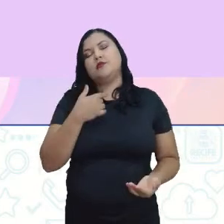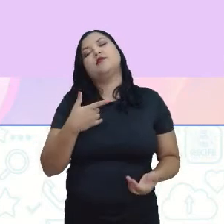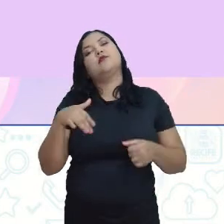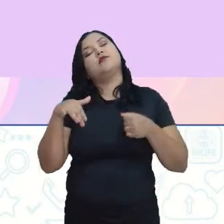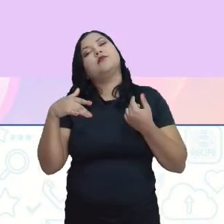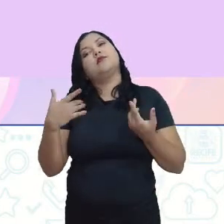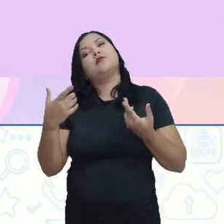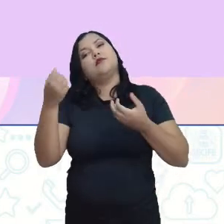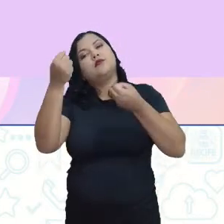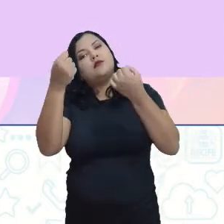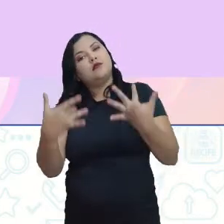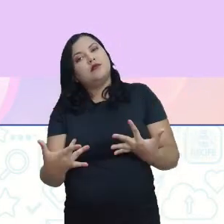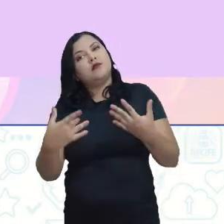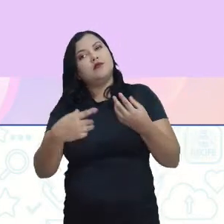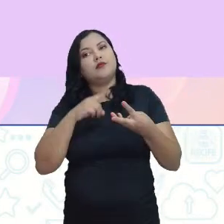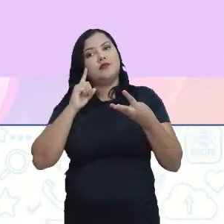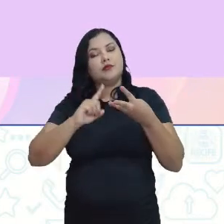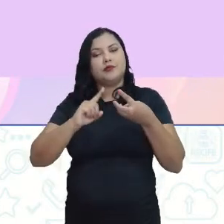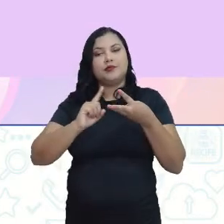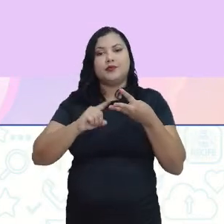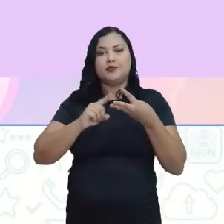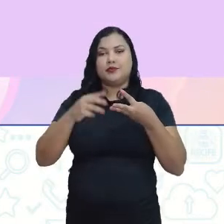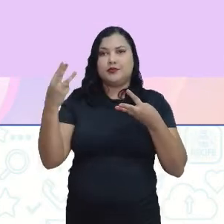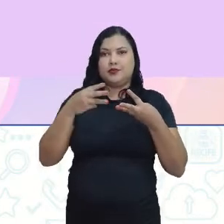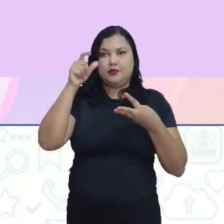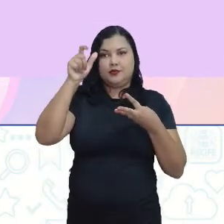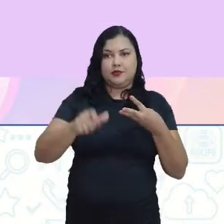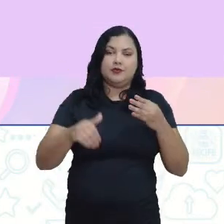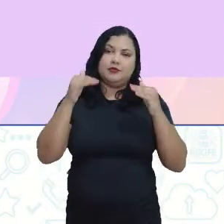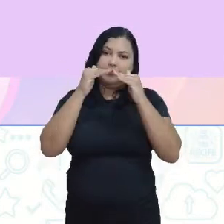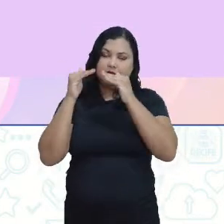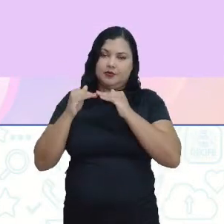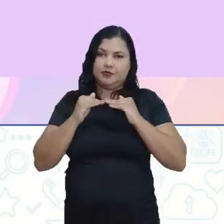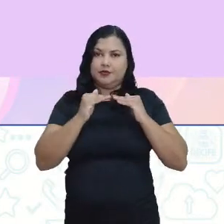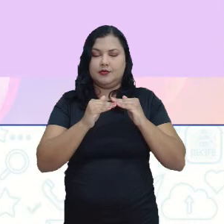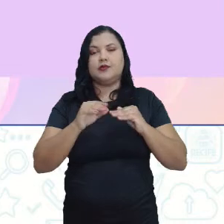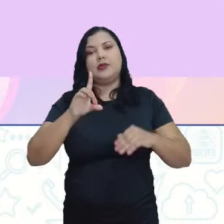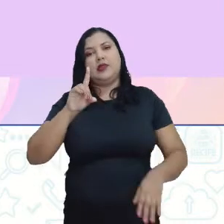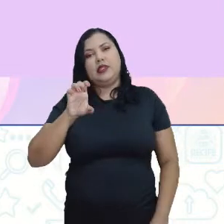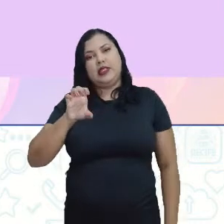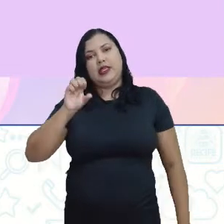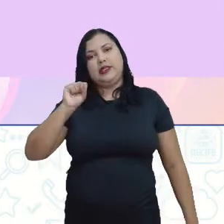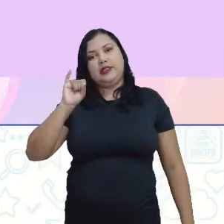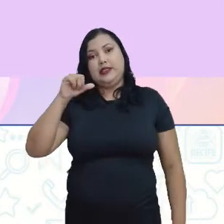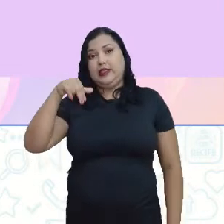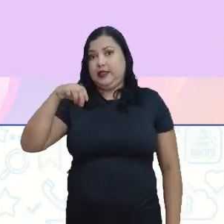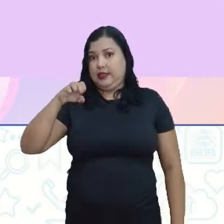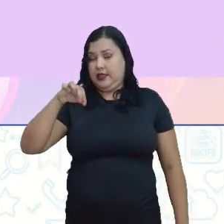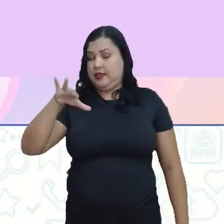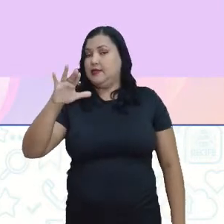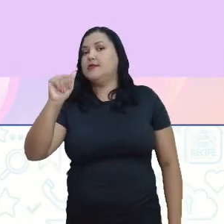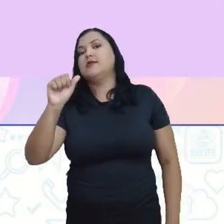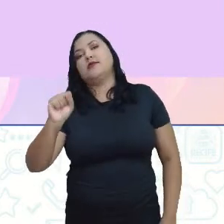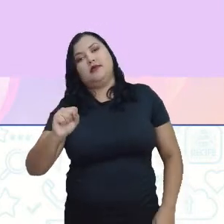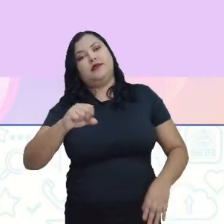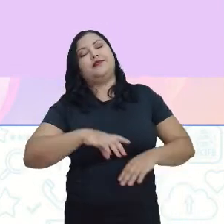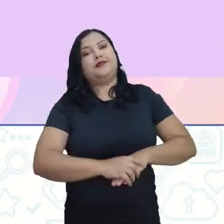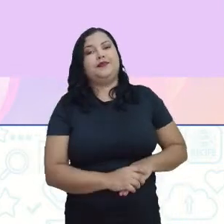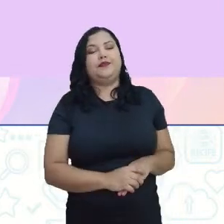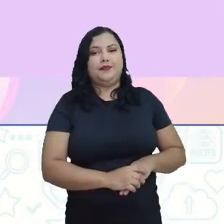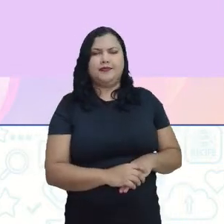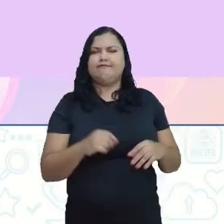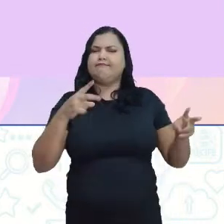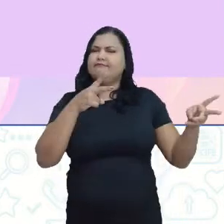terceira pessoa, o verbo possuirá desinências que concordem, né? De novo, ele estuda muito, eles estudam muito.